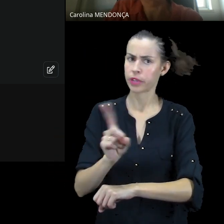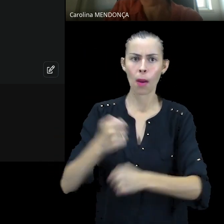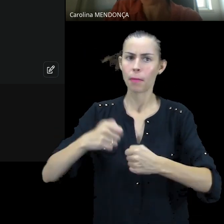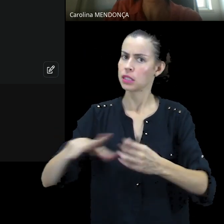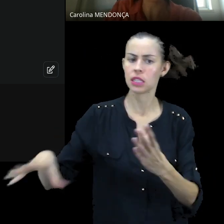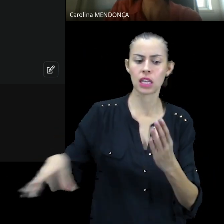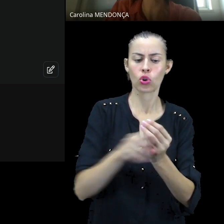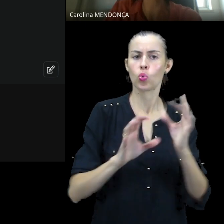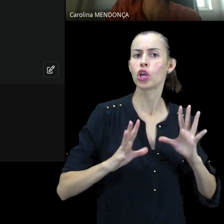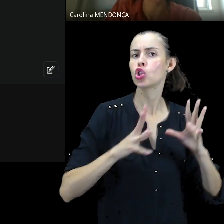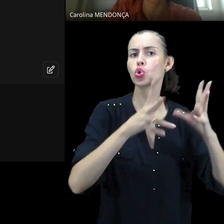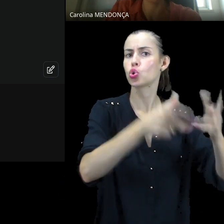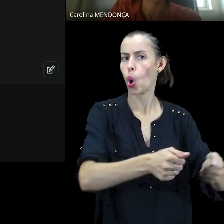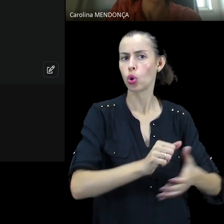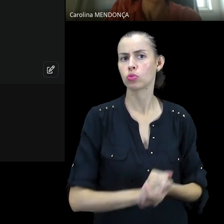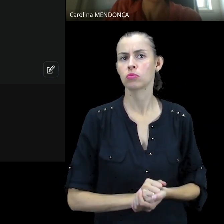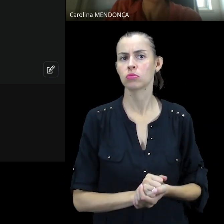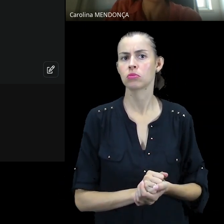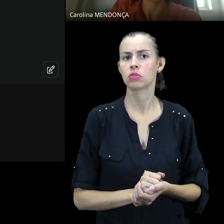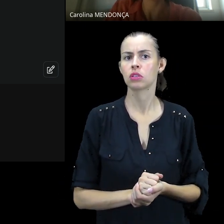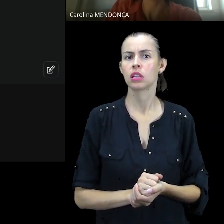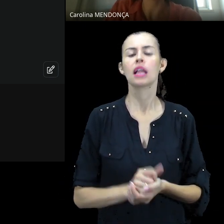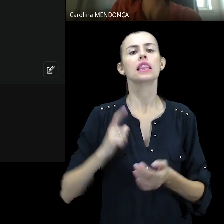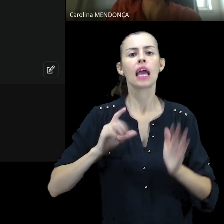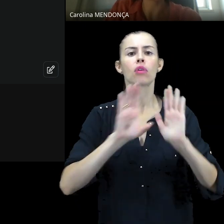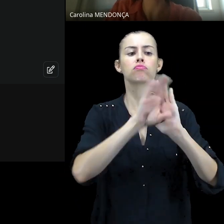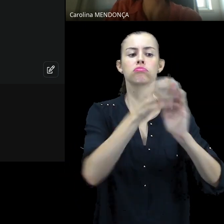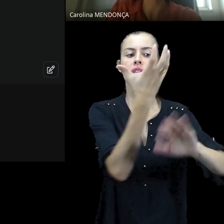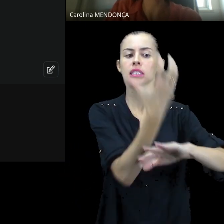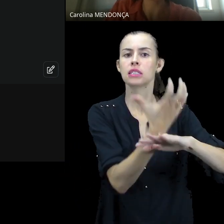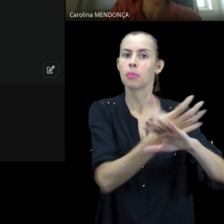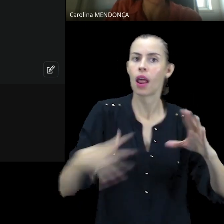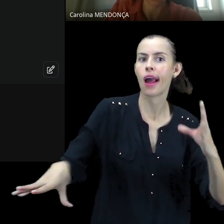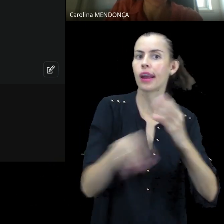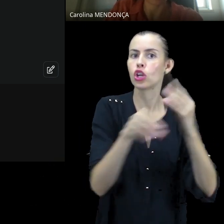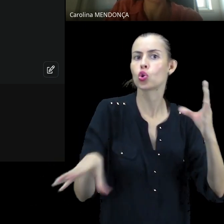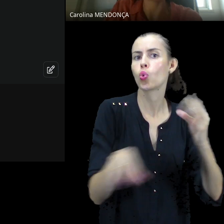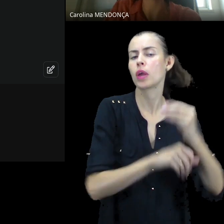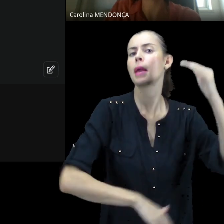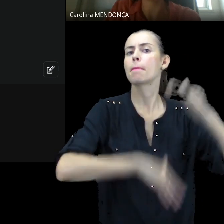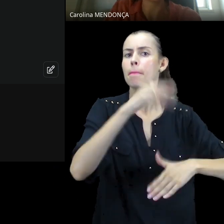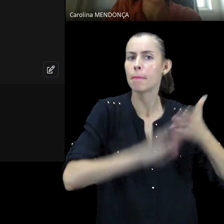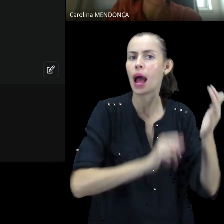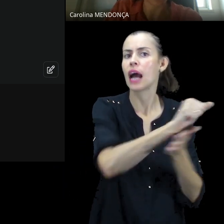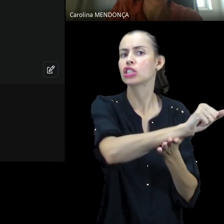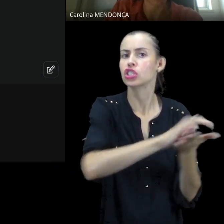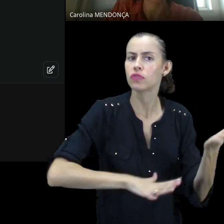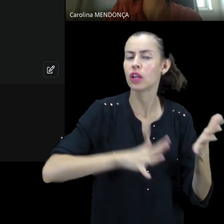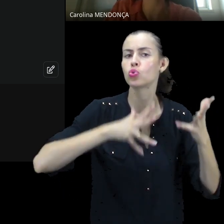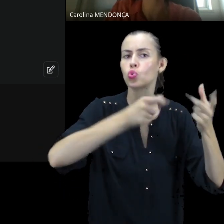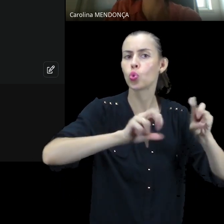superior. E que essa inclusão tem que estar presente nos conteúdos de disciplinas, em